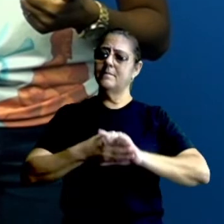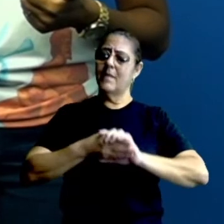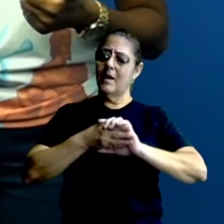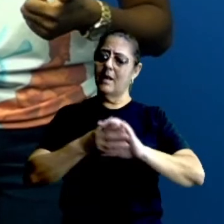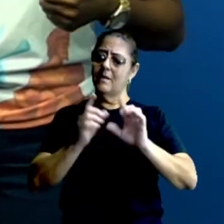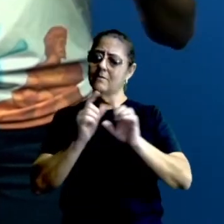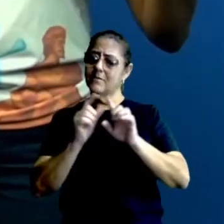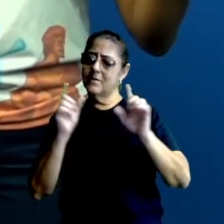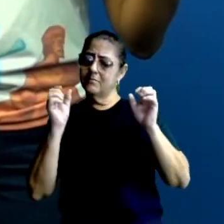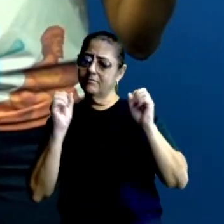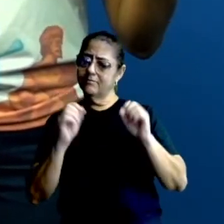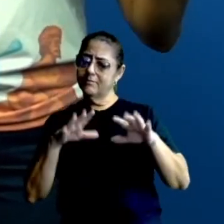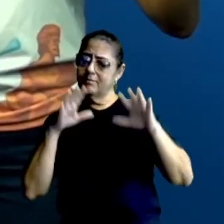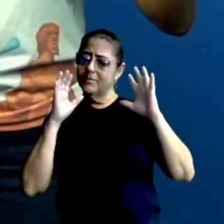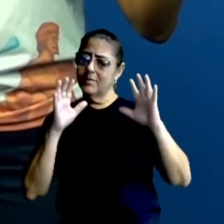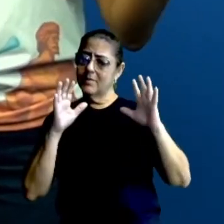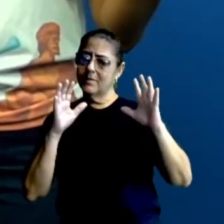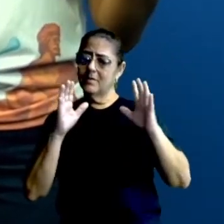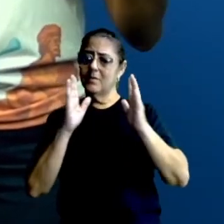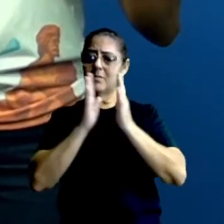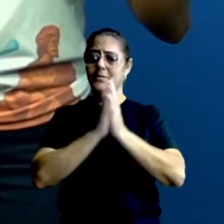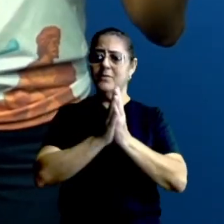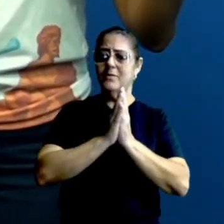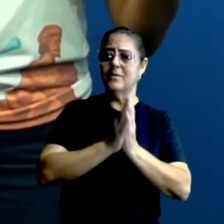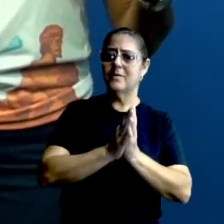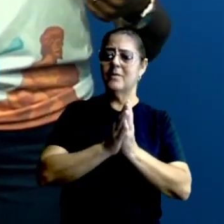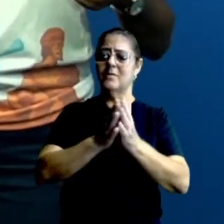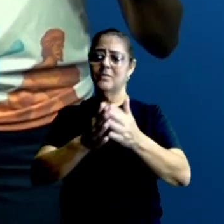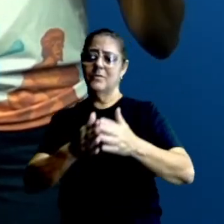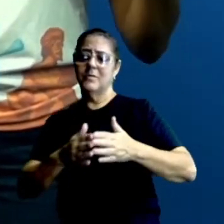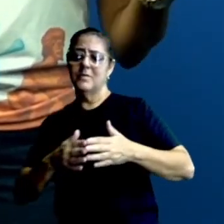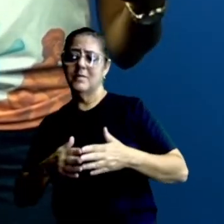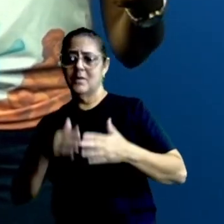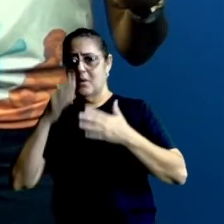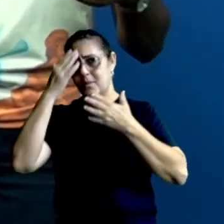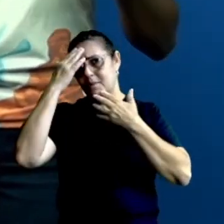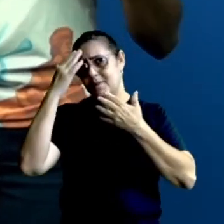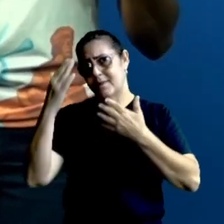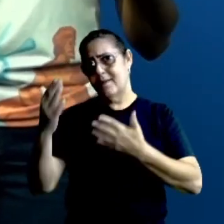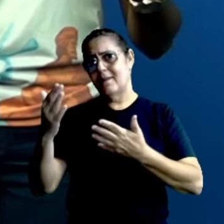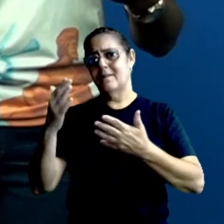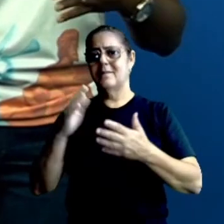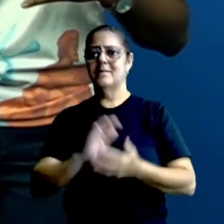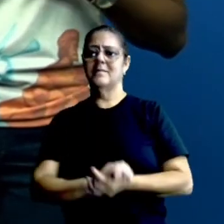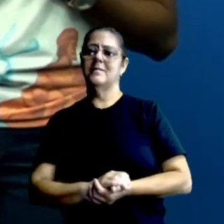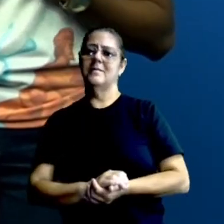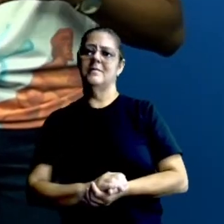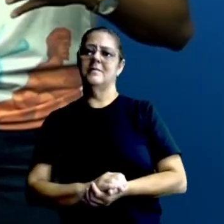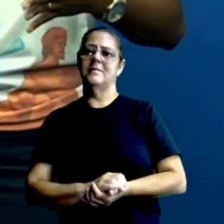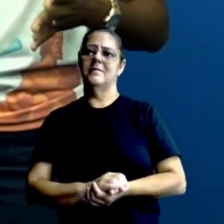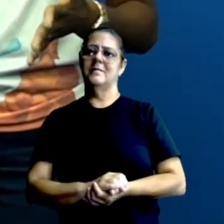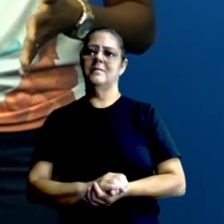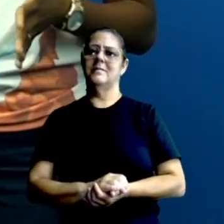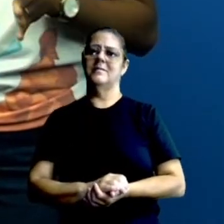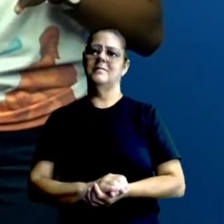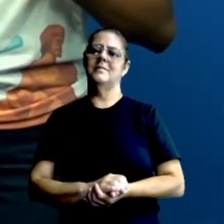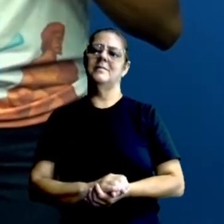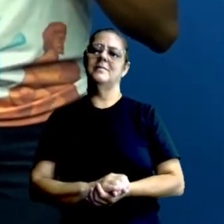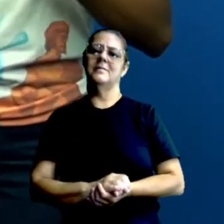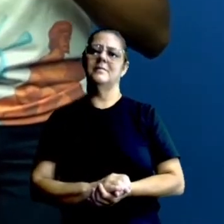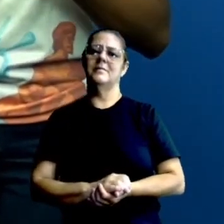palavrinhas mágicas, composta por favor, com licença, obrigado, ou seja, please, excuse me,